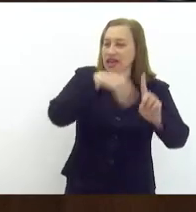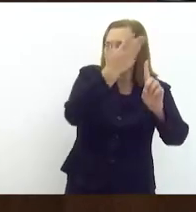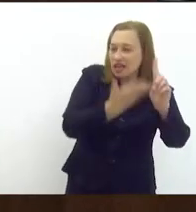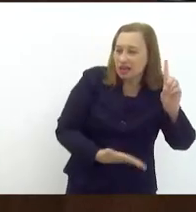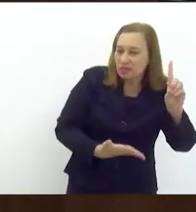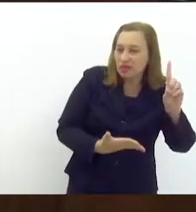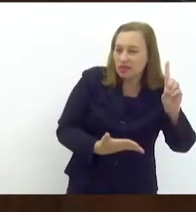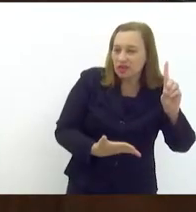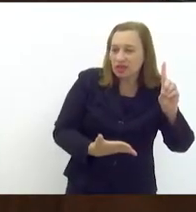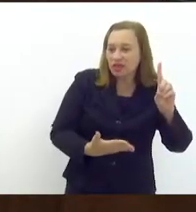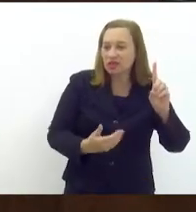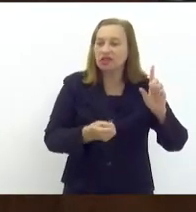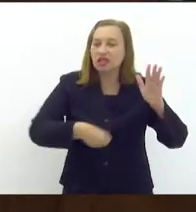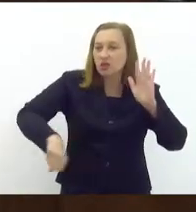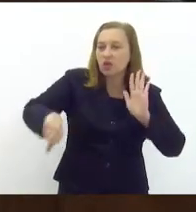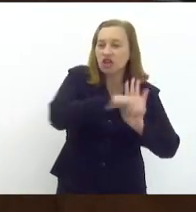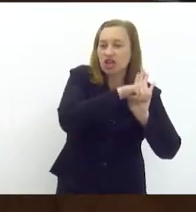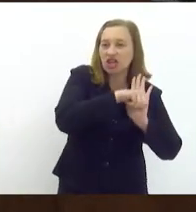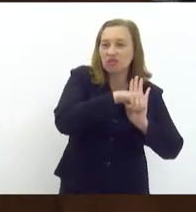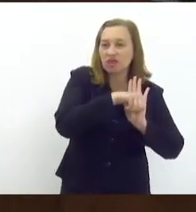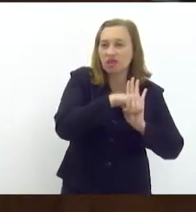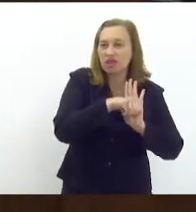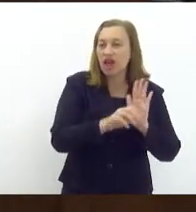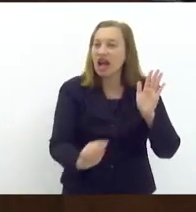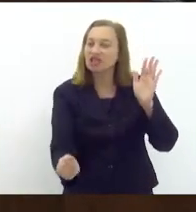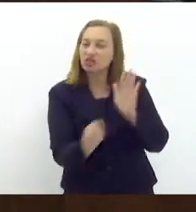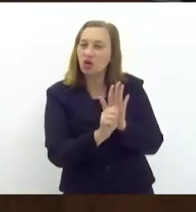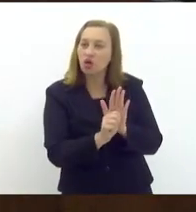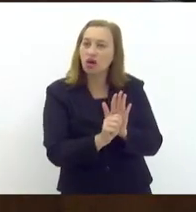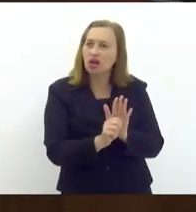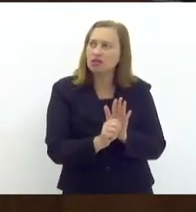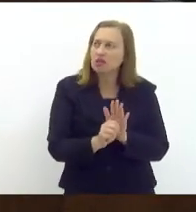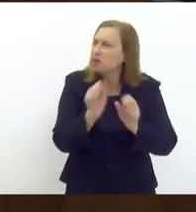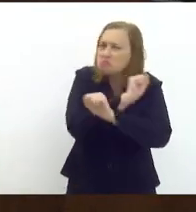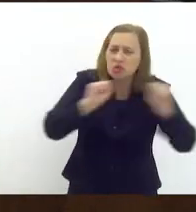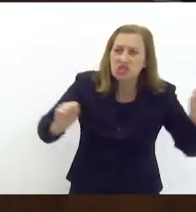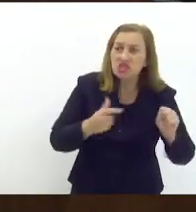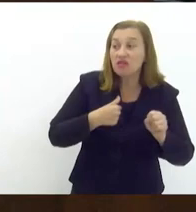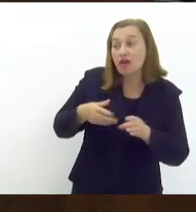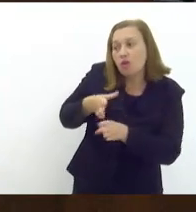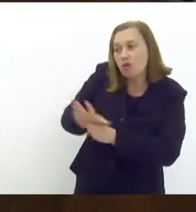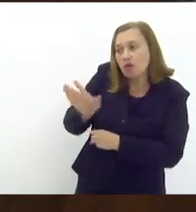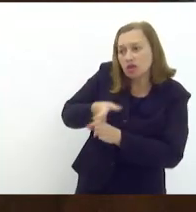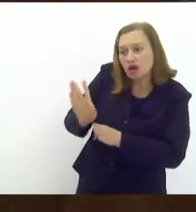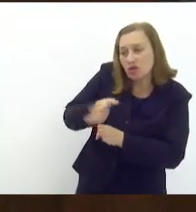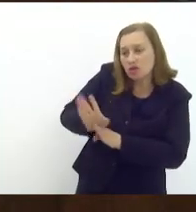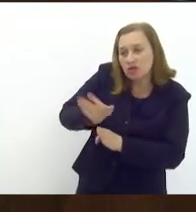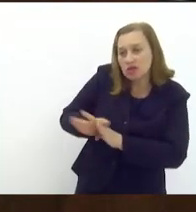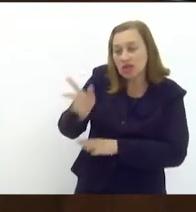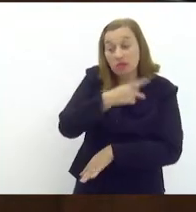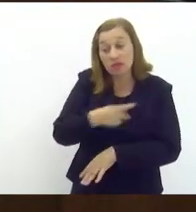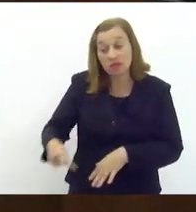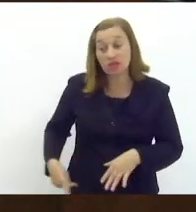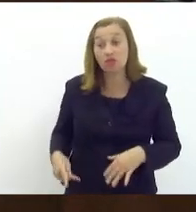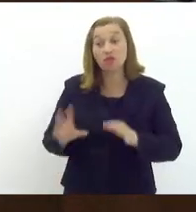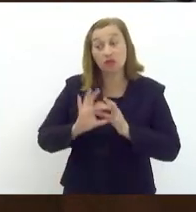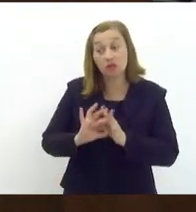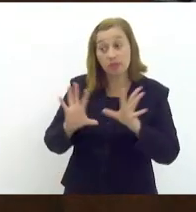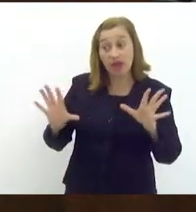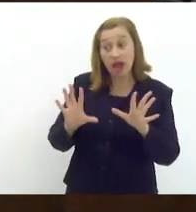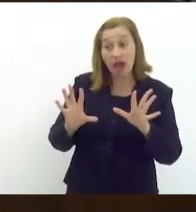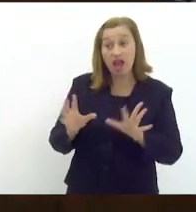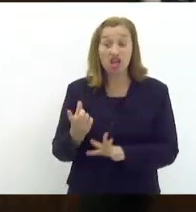Janeiro que é o comando vermelho não é possível eu oriento esse cidadão ao presidente para quando ele for autorizar